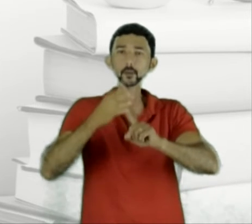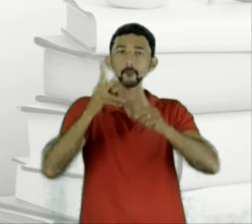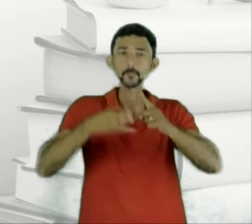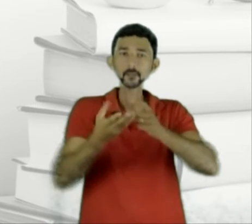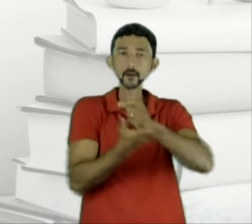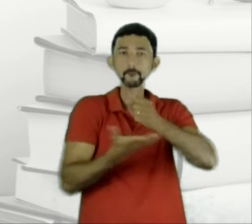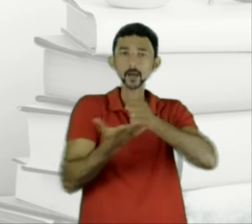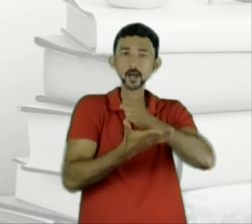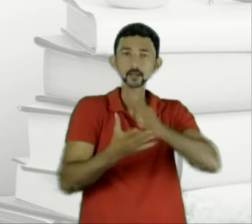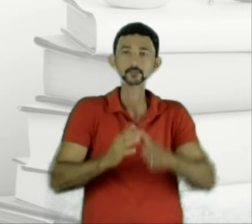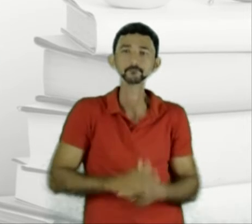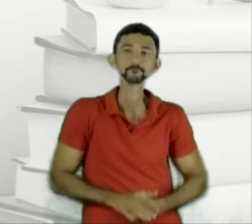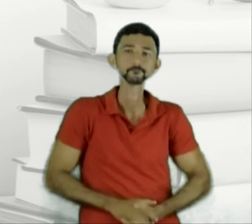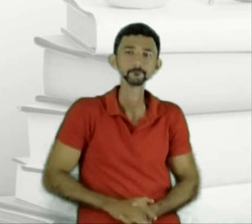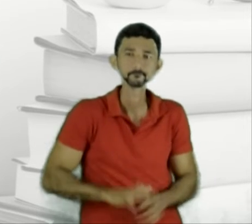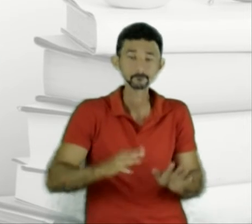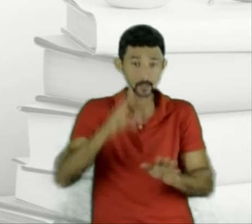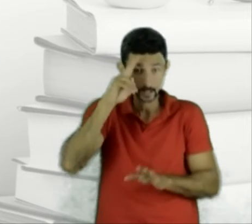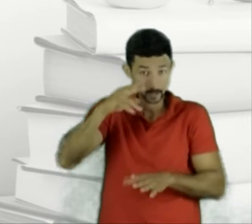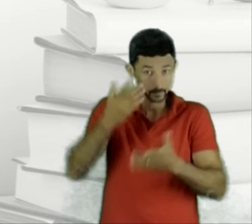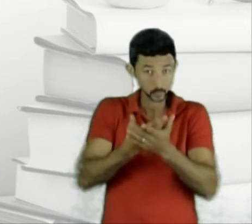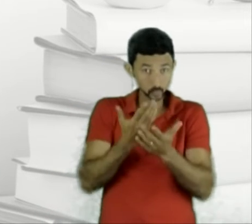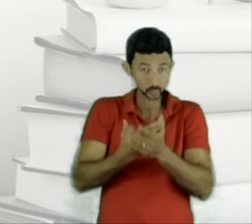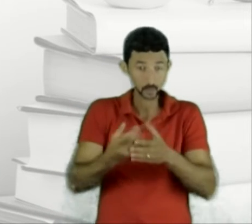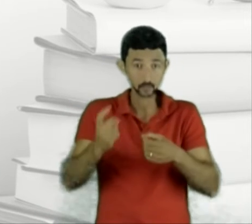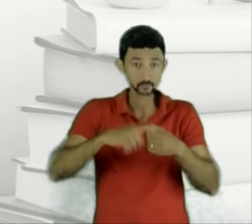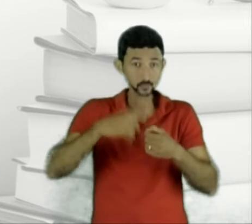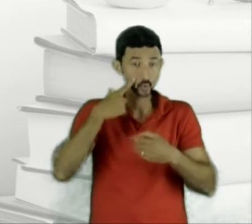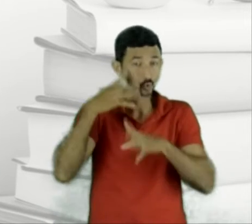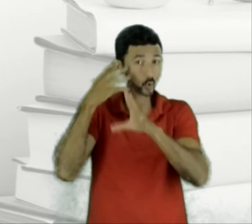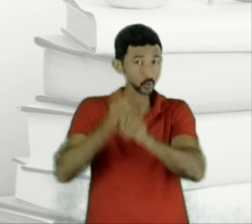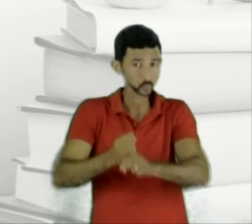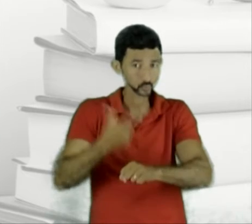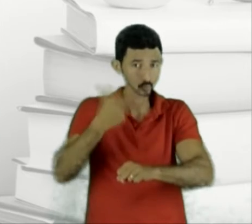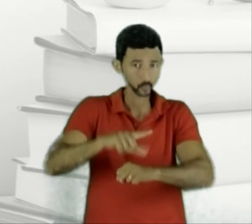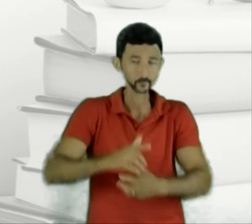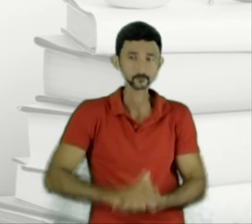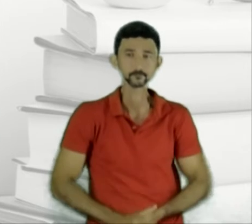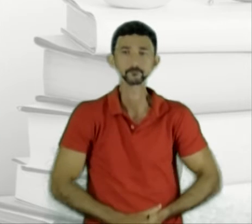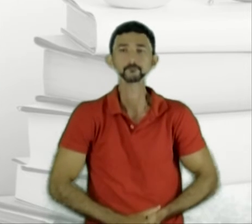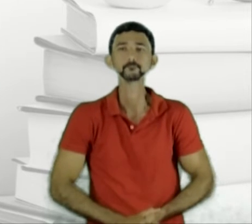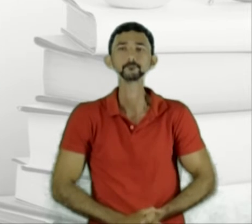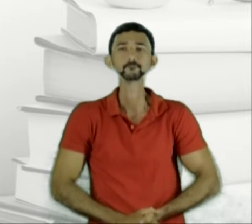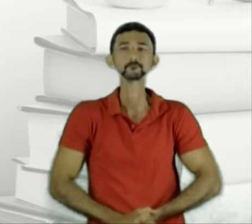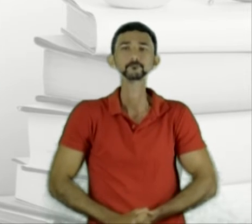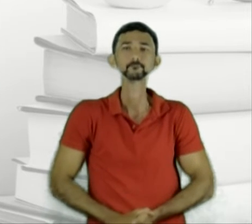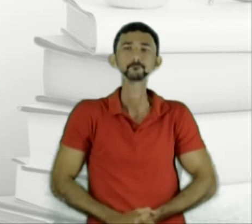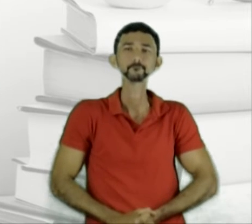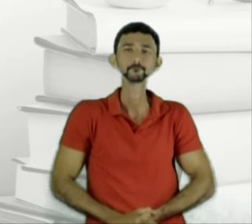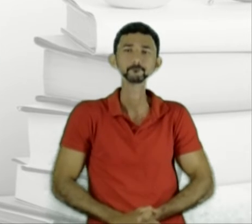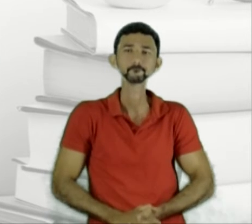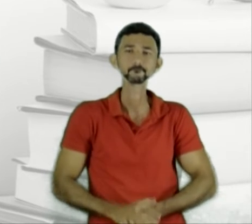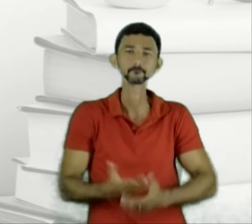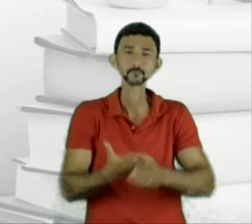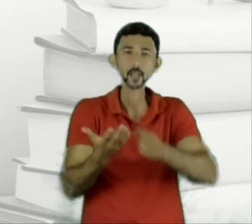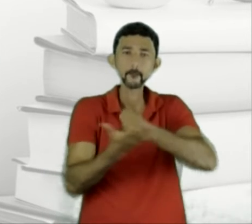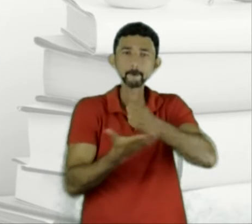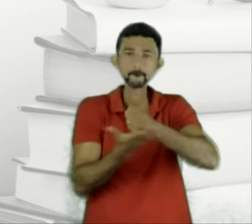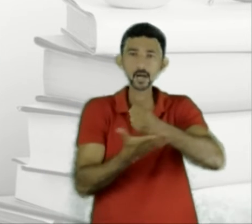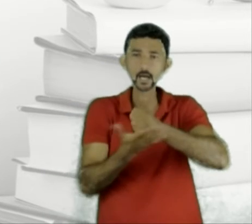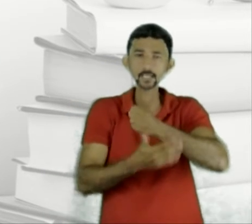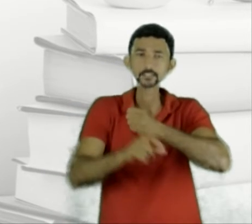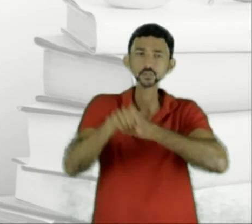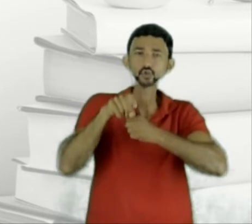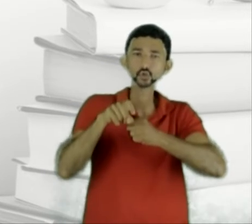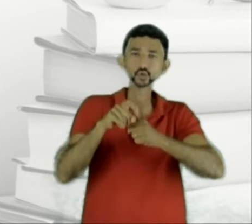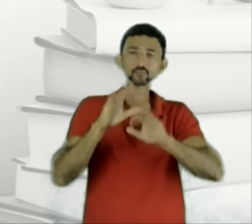base, certo? Se você não lembra, é importante fazer uma revisão disso daí. Então, o que a gente faz? A gente conserva a base, que no